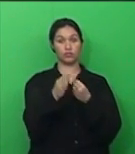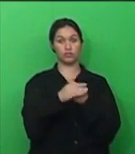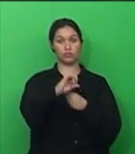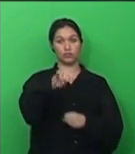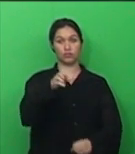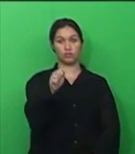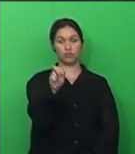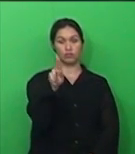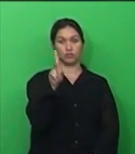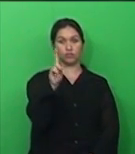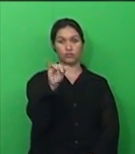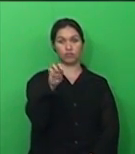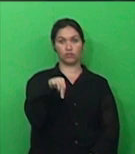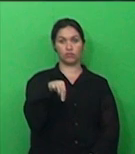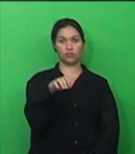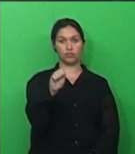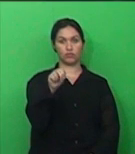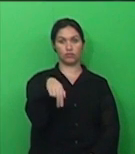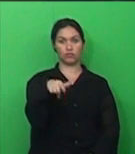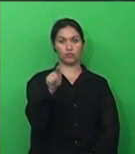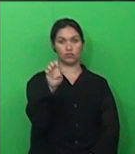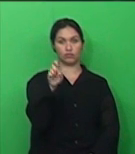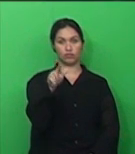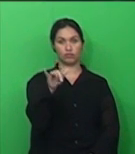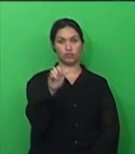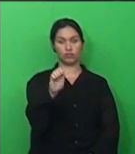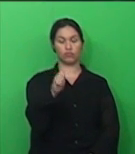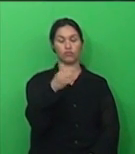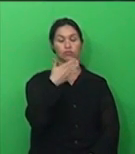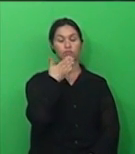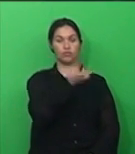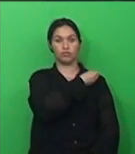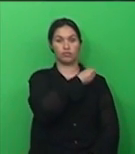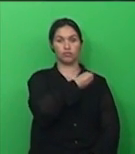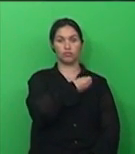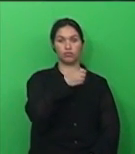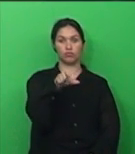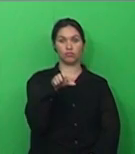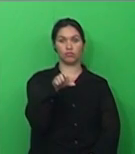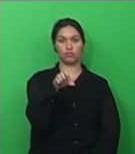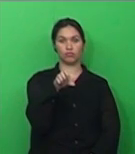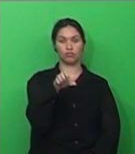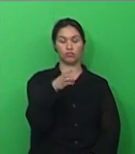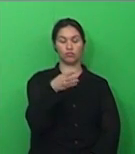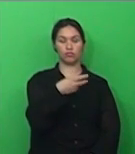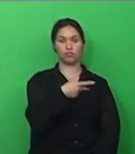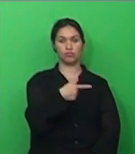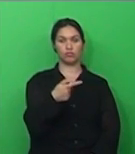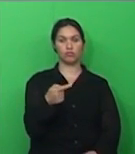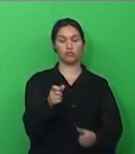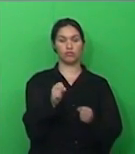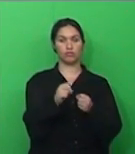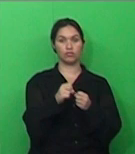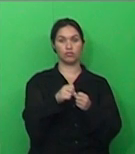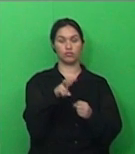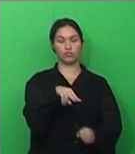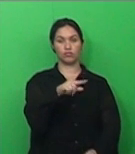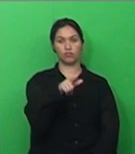Jardim Angélica. Indicação 977/17, autoria do vereador Zário Casagrande.